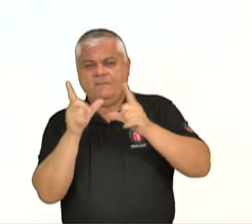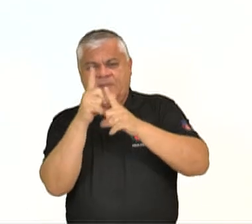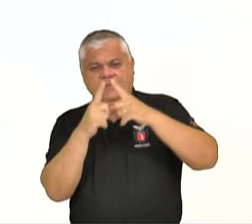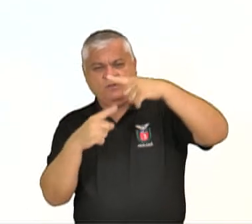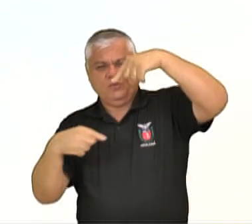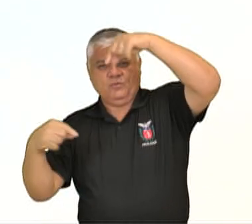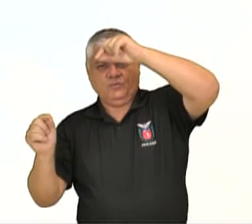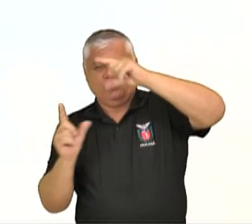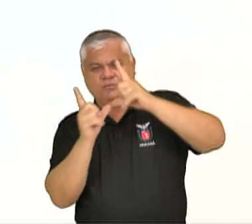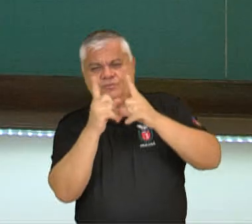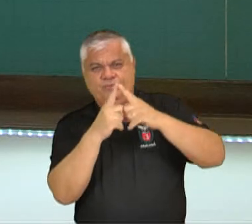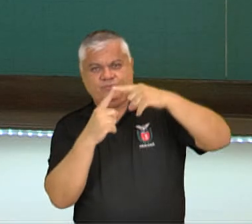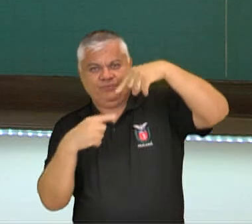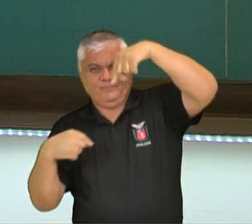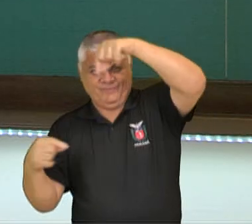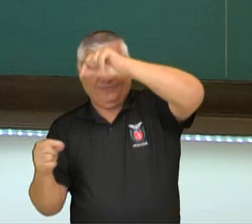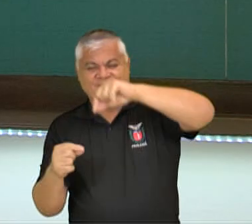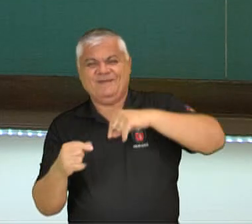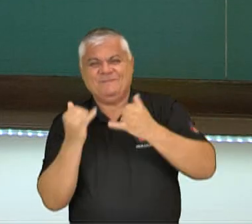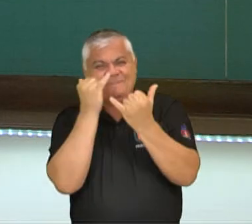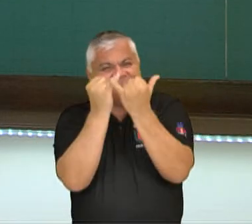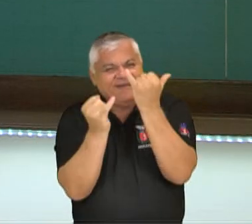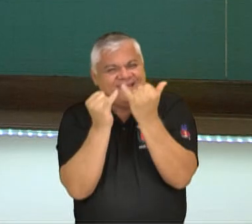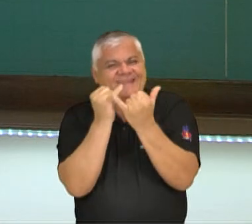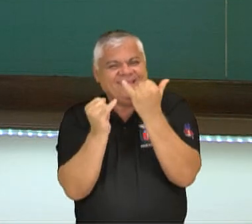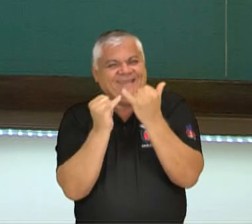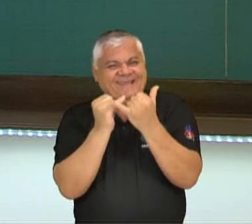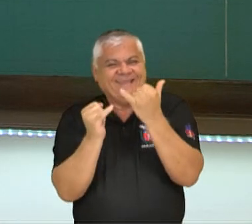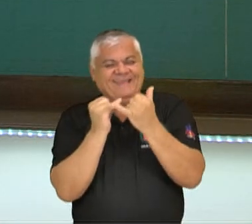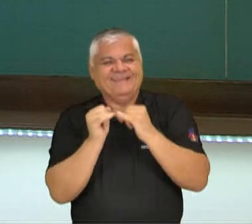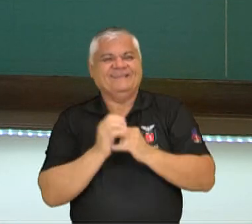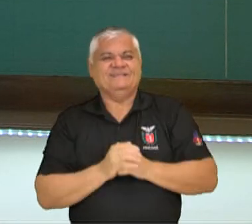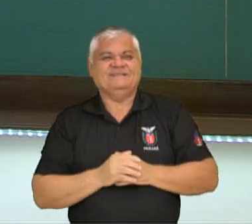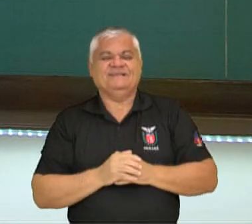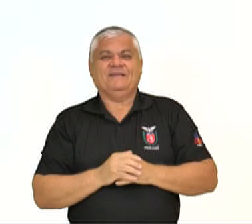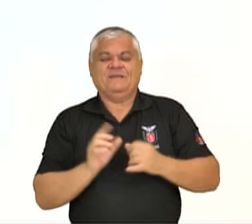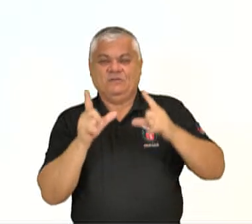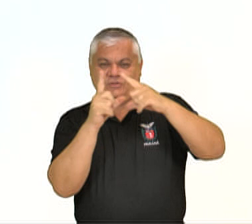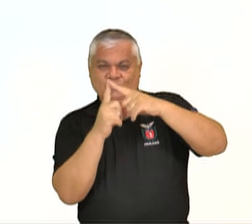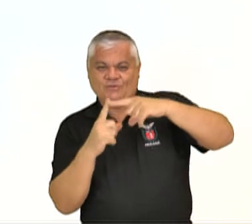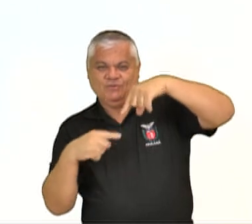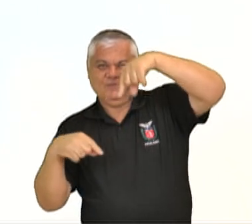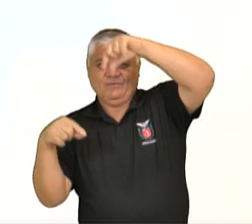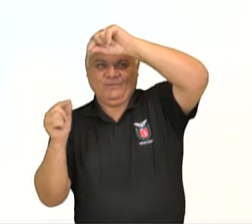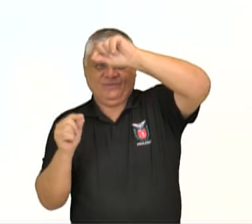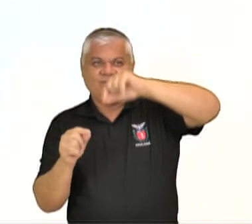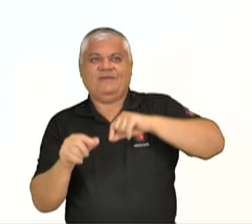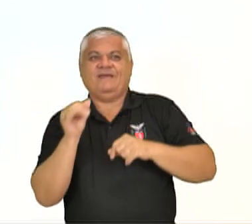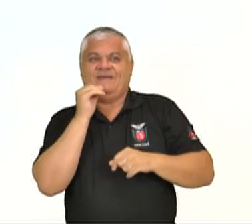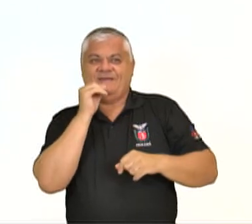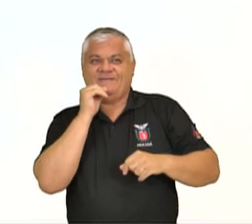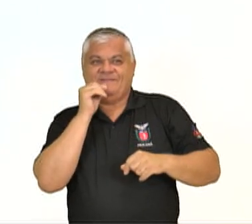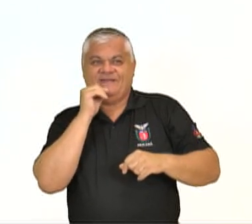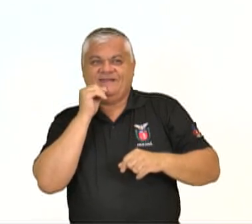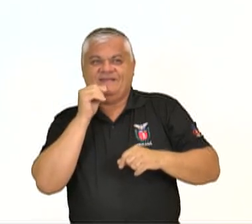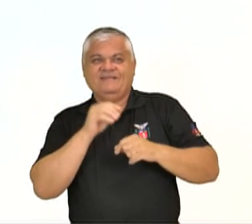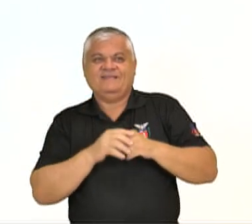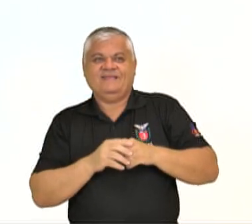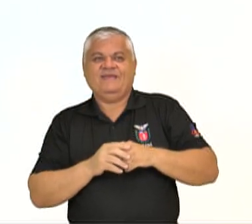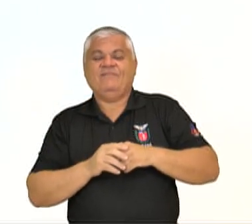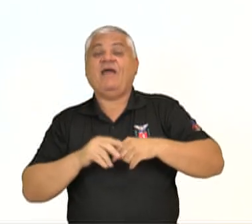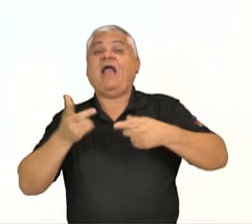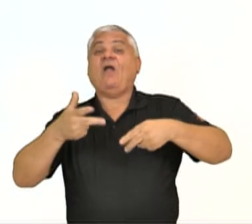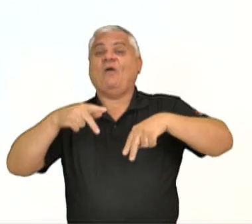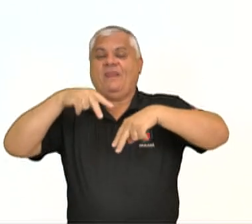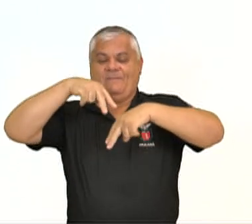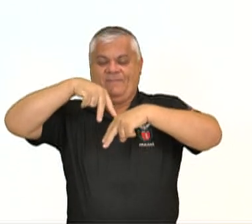se eu fizesse o desenho de uma meia-lua com o pé. Então, consiste em lançar a perna de trás da ginga, agora